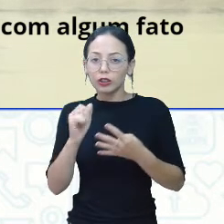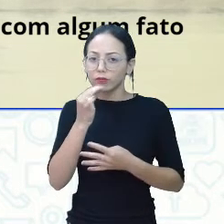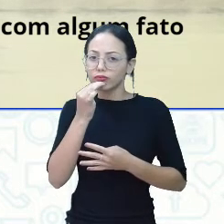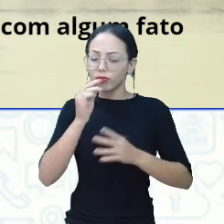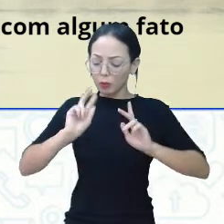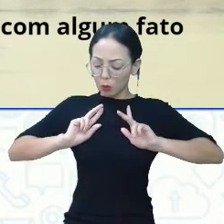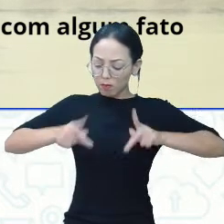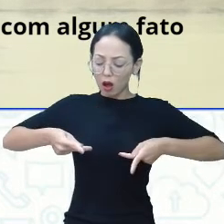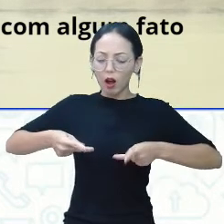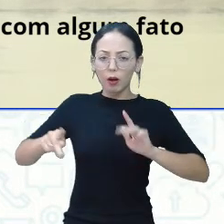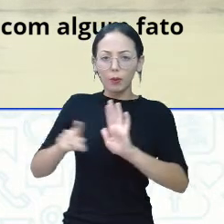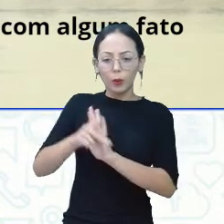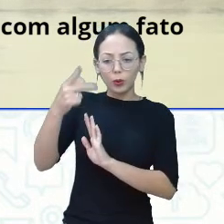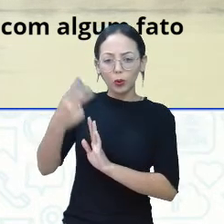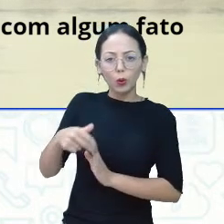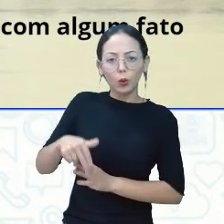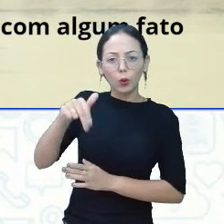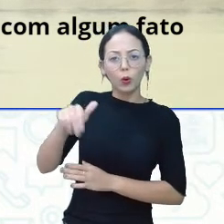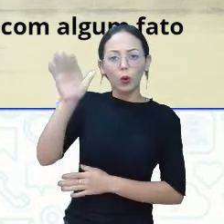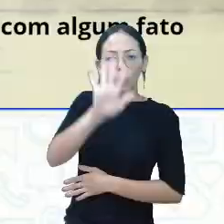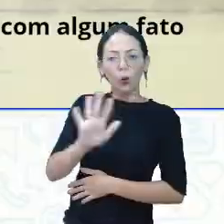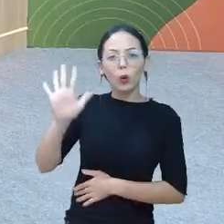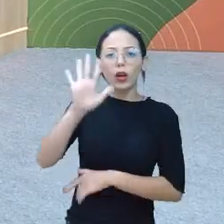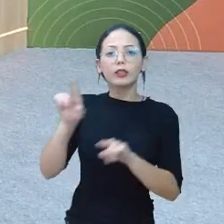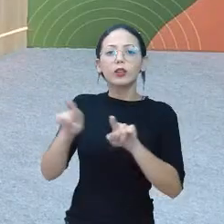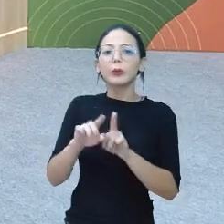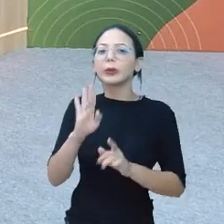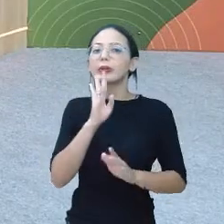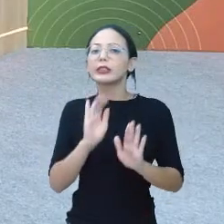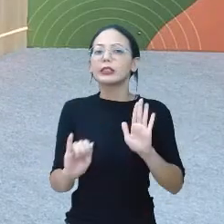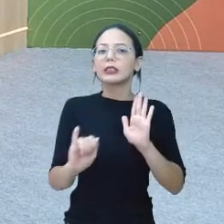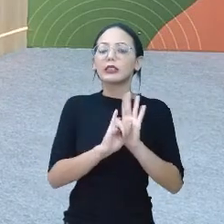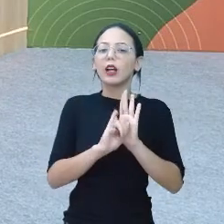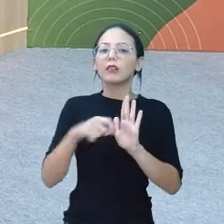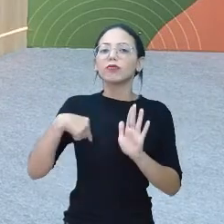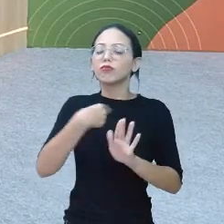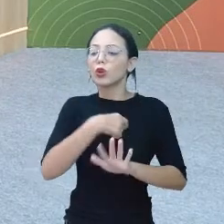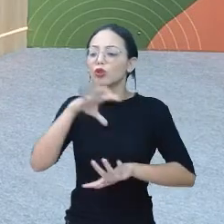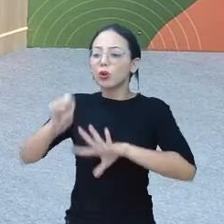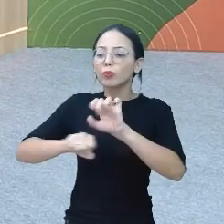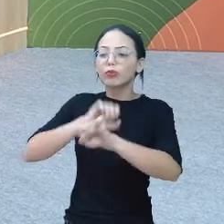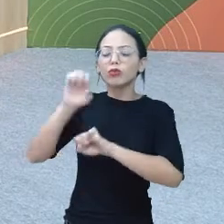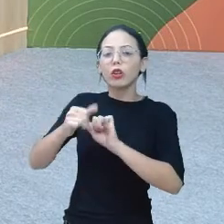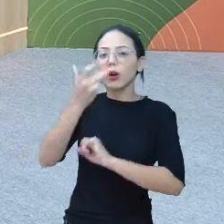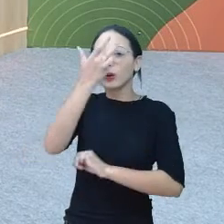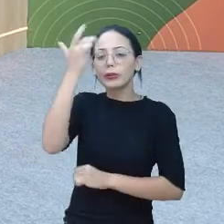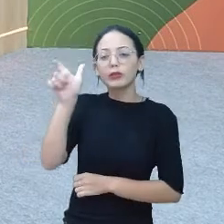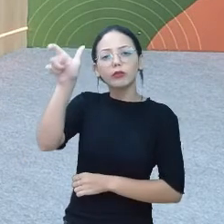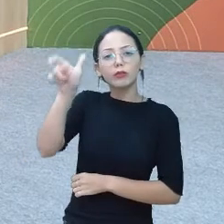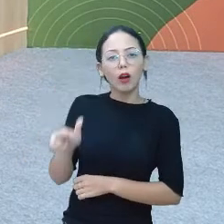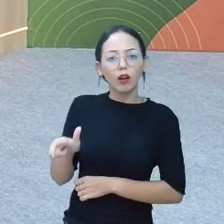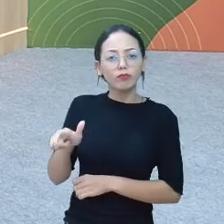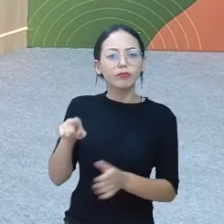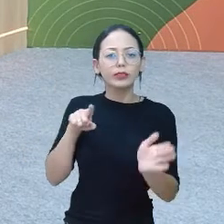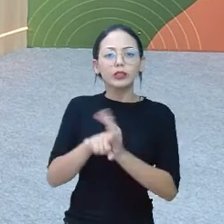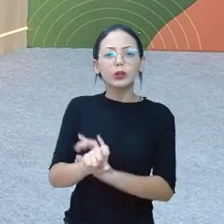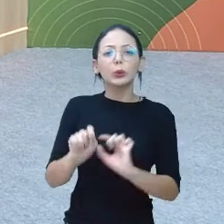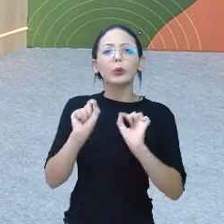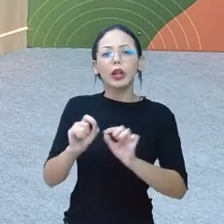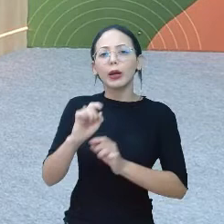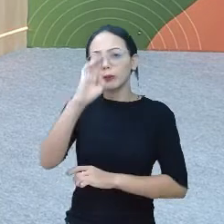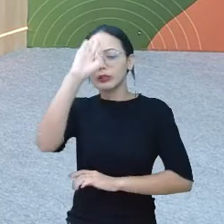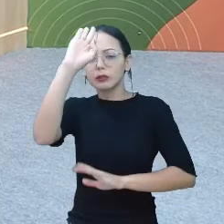como território nacional, depois que a gente reconhece a nossa identidade, a gente vai em busca de um herói. Então, quem seria aí esse